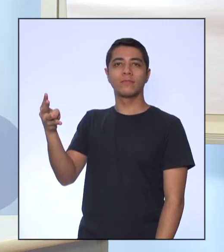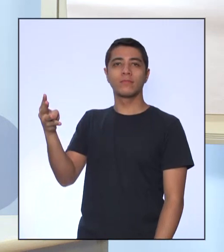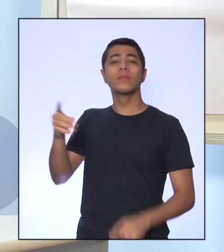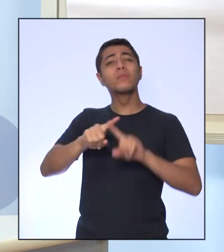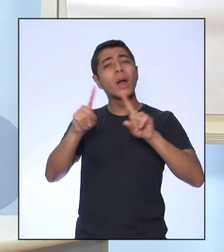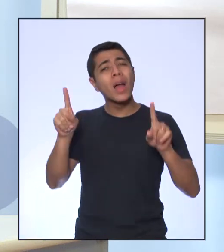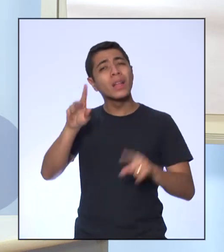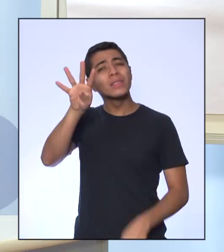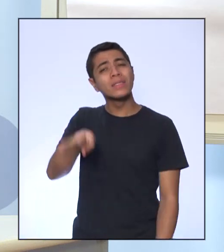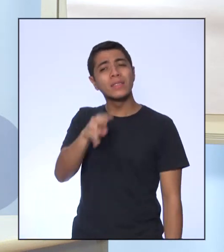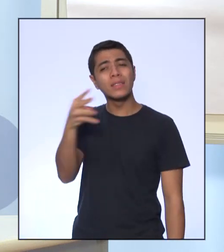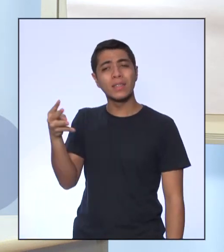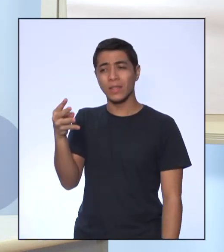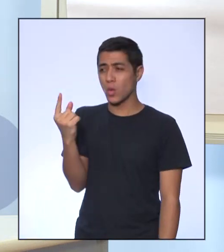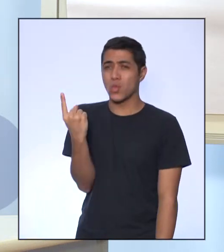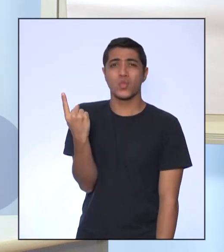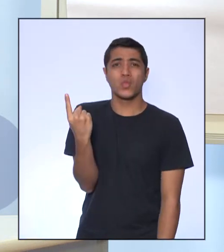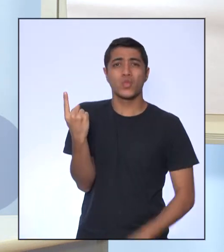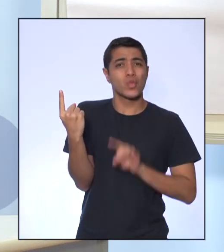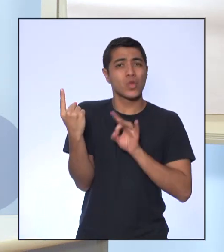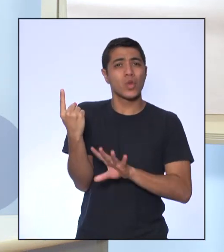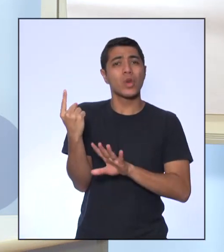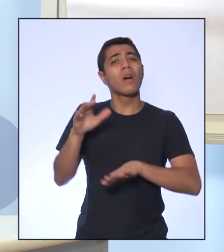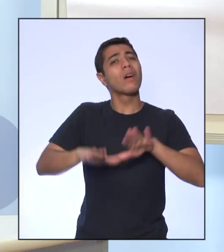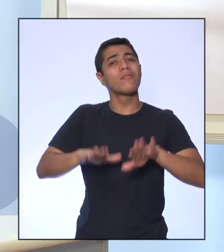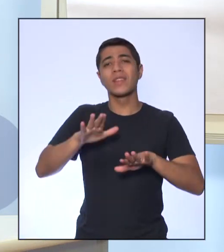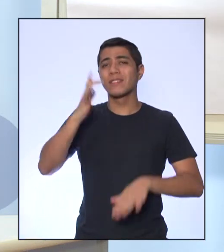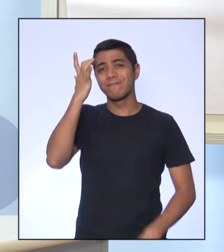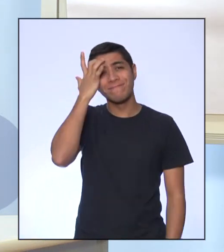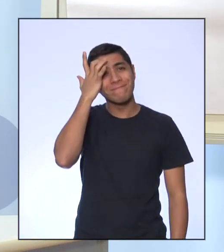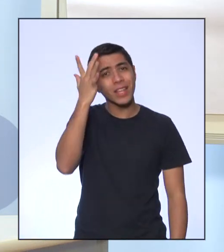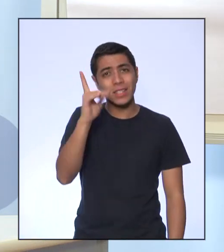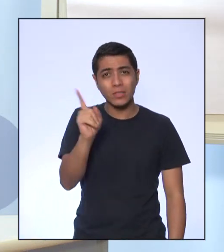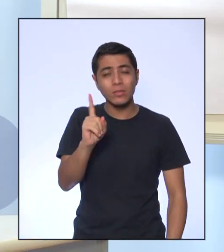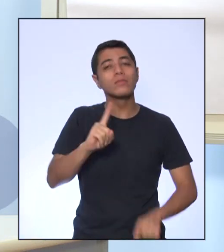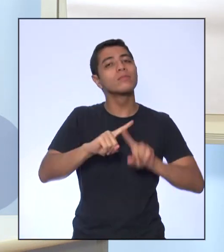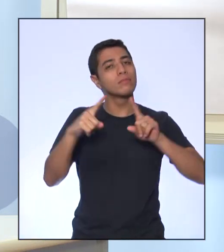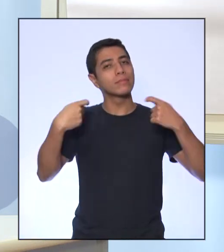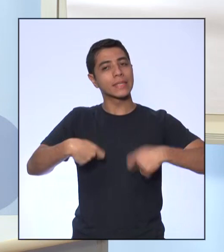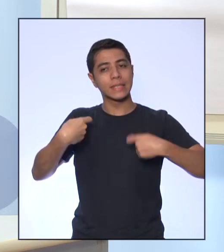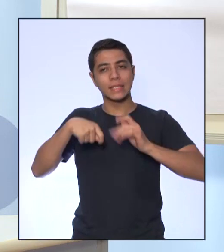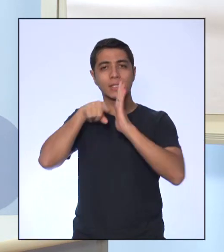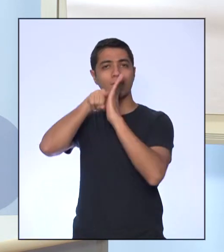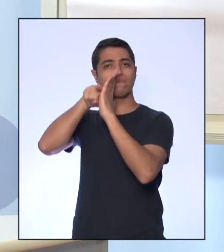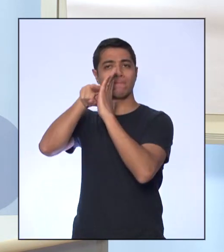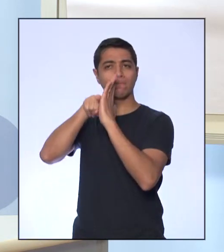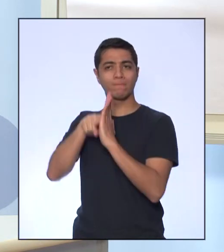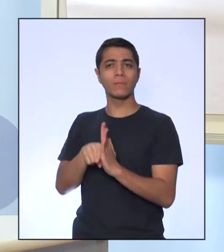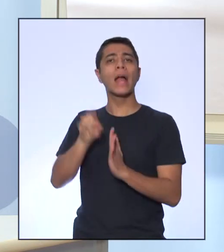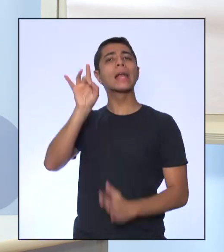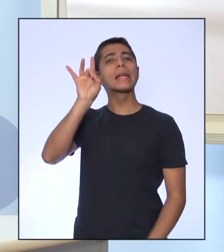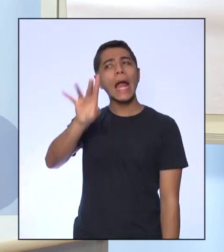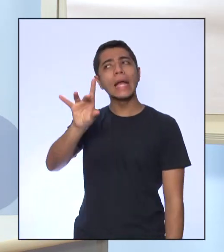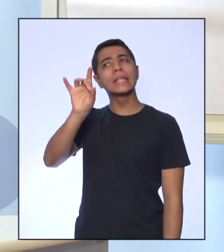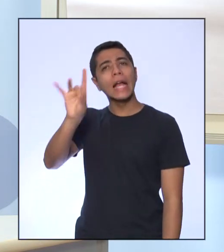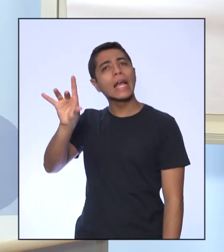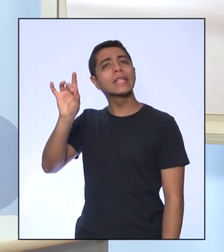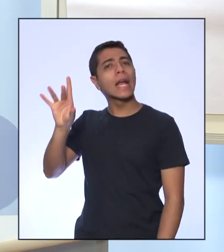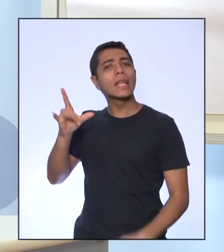identificá-lo onde cada um aonde cada ter um se encontra tomem bastante cuidado porque